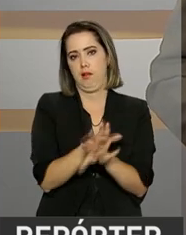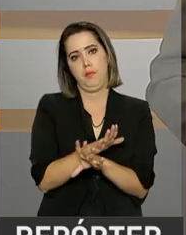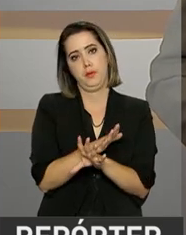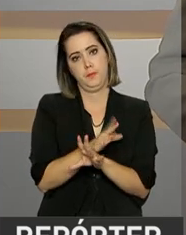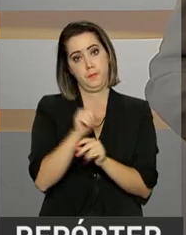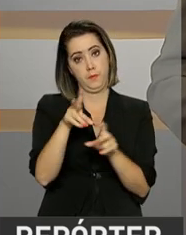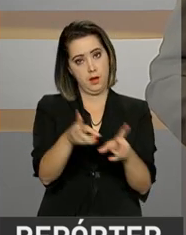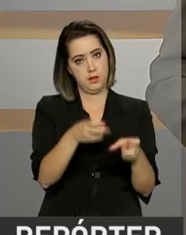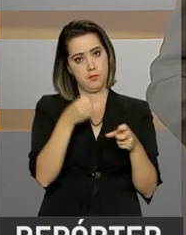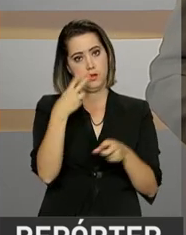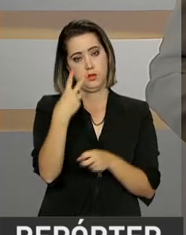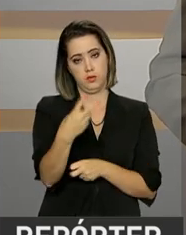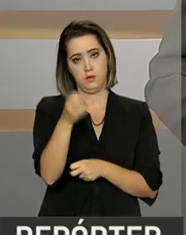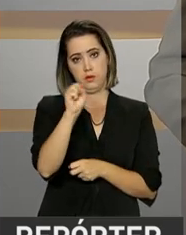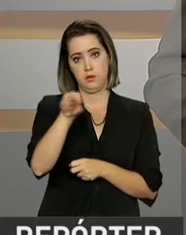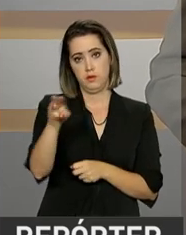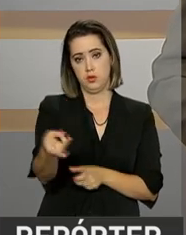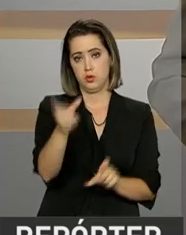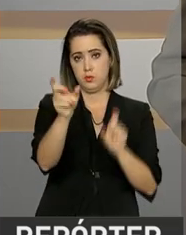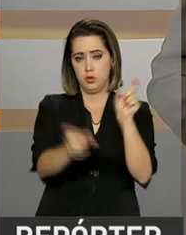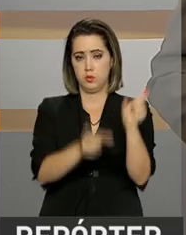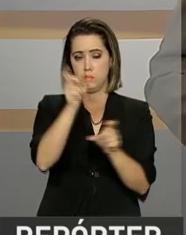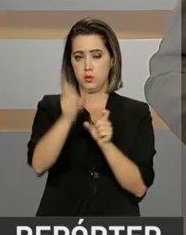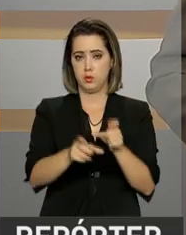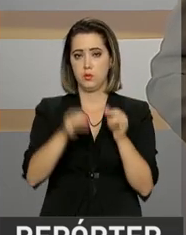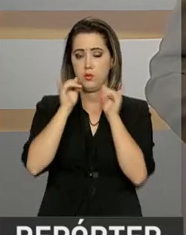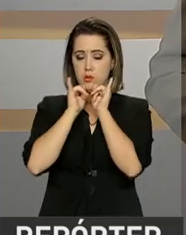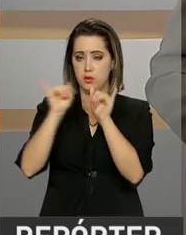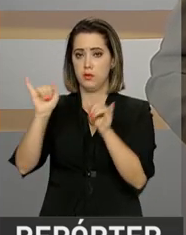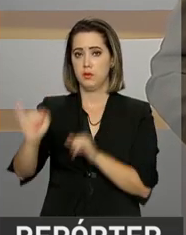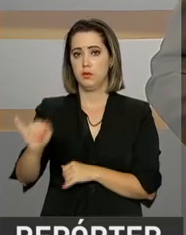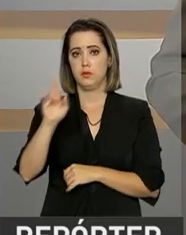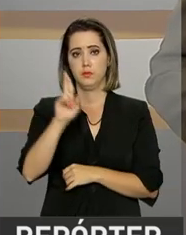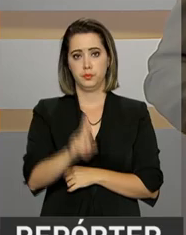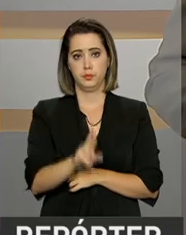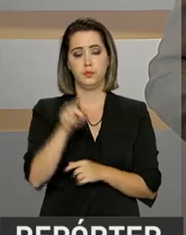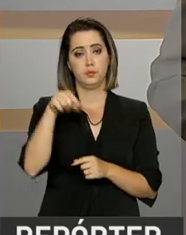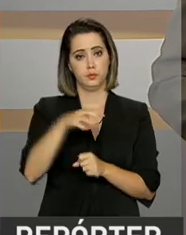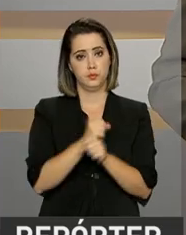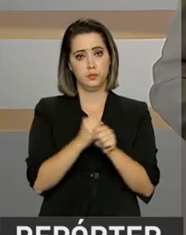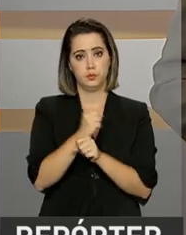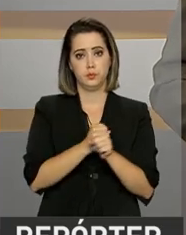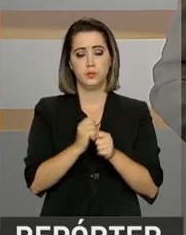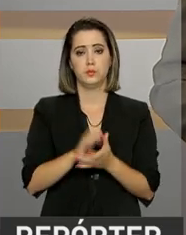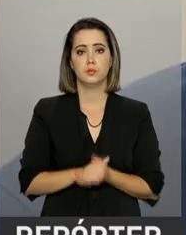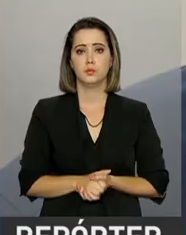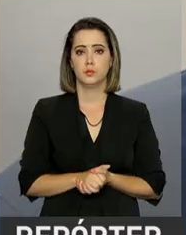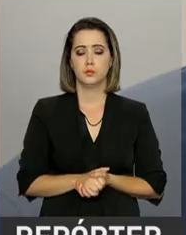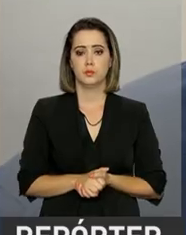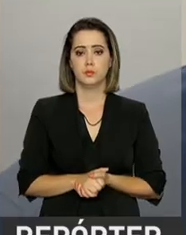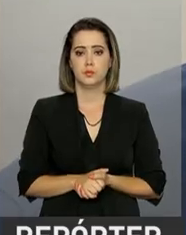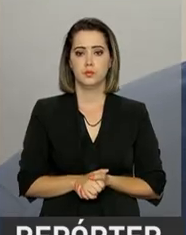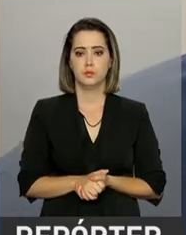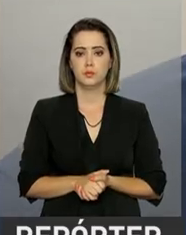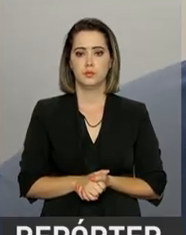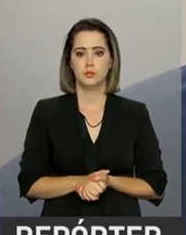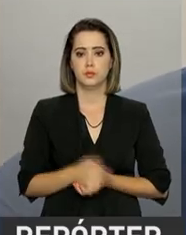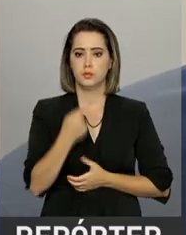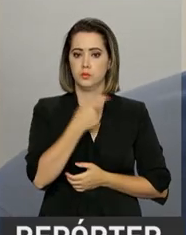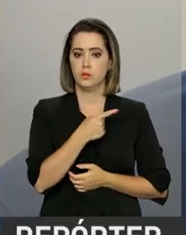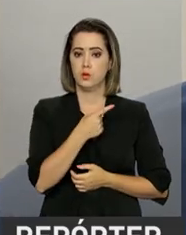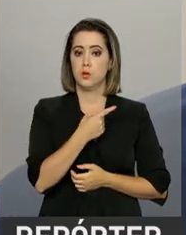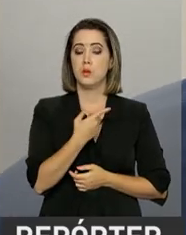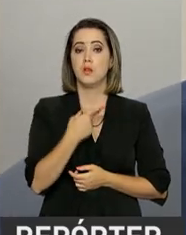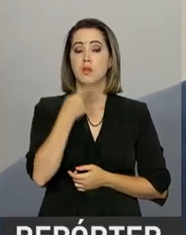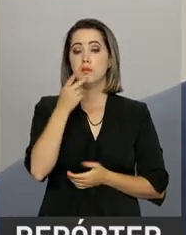expectativa é que 28 milhões de brasileiros prestem contas ao fisco este ano. Para